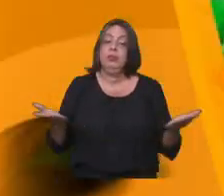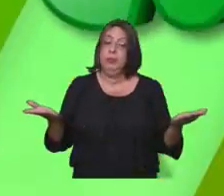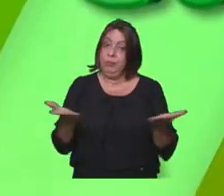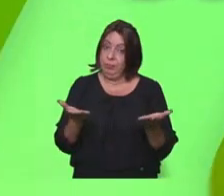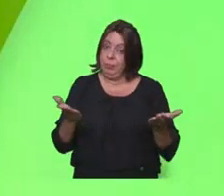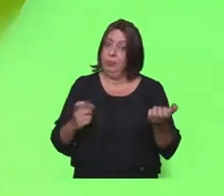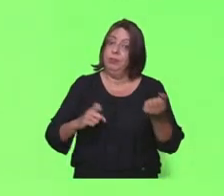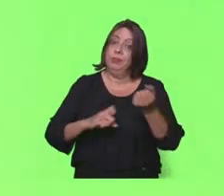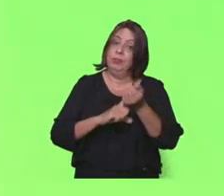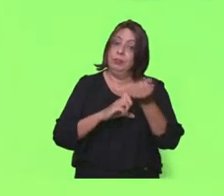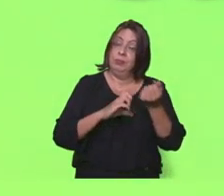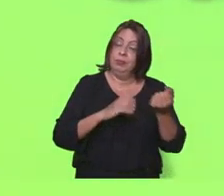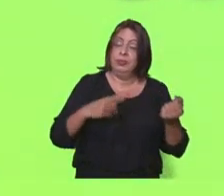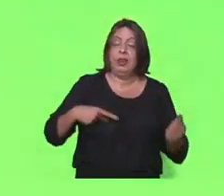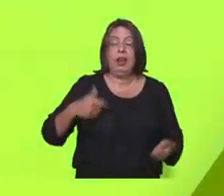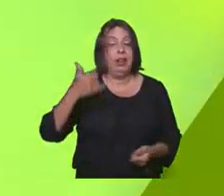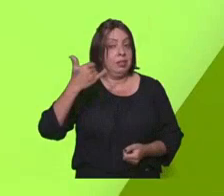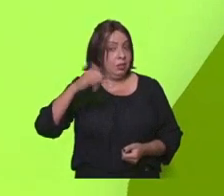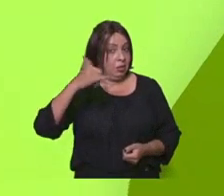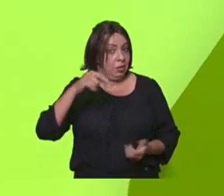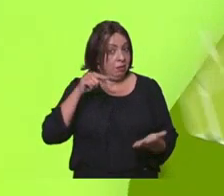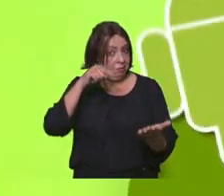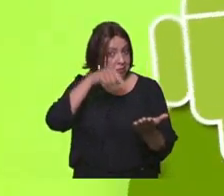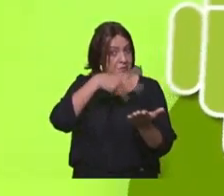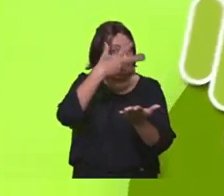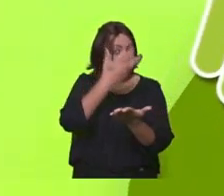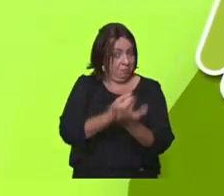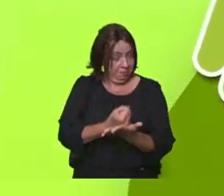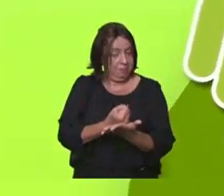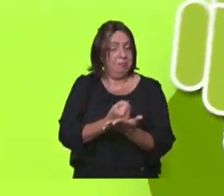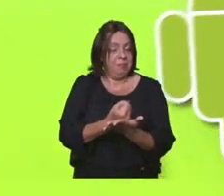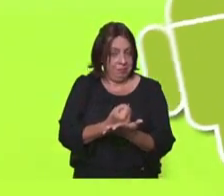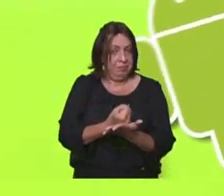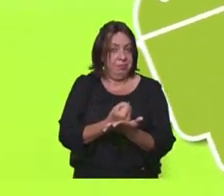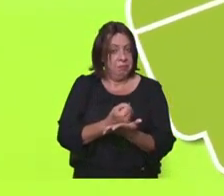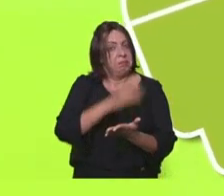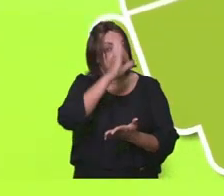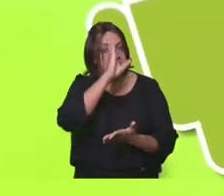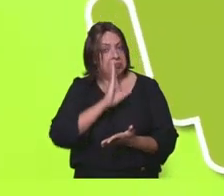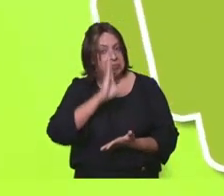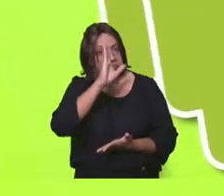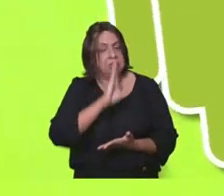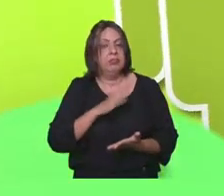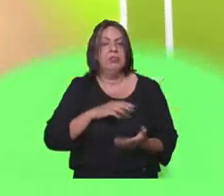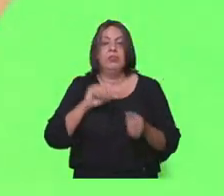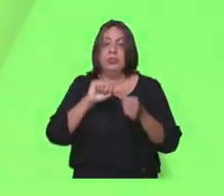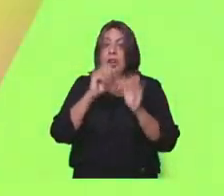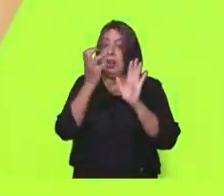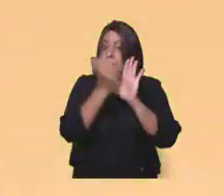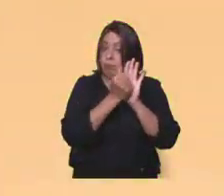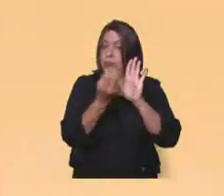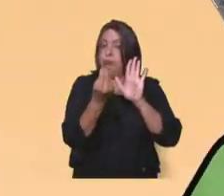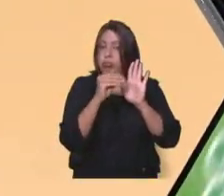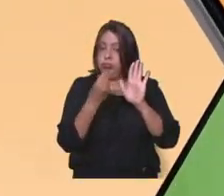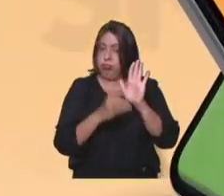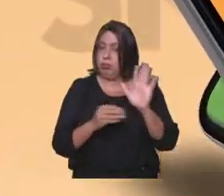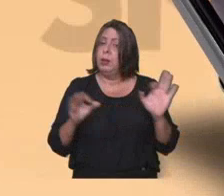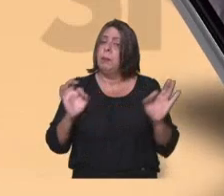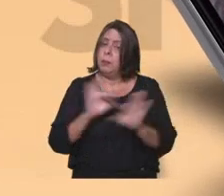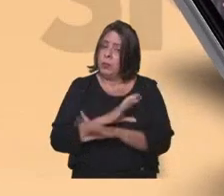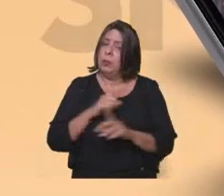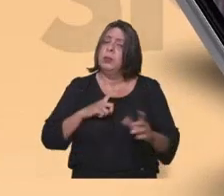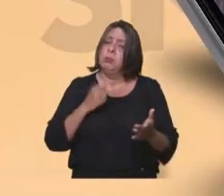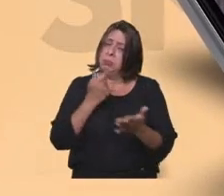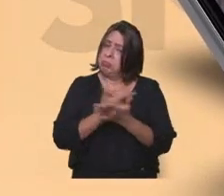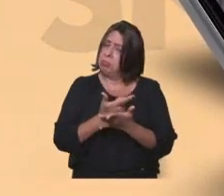Caju Cap está na tela do seu celular. Baixe agora o aplicativo do Caju Cap gratuitamente. Faça seu cadastro e pronto. Você pode